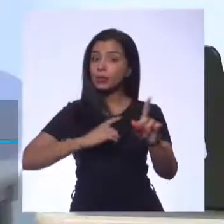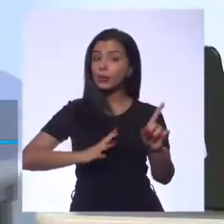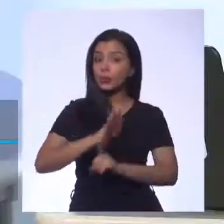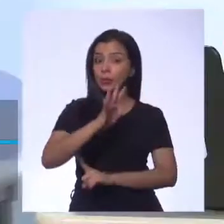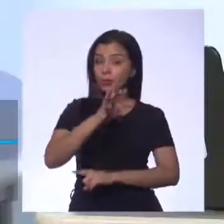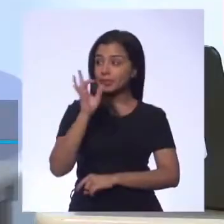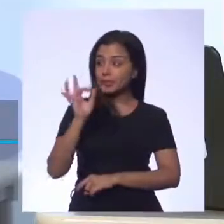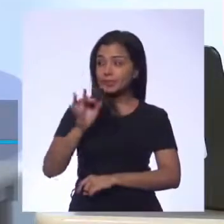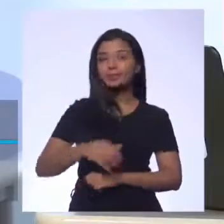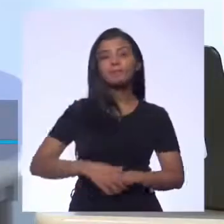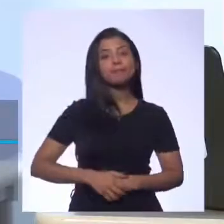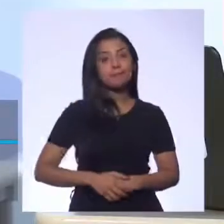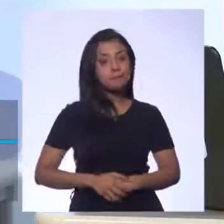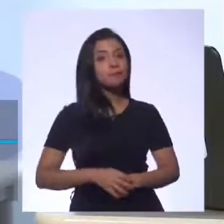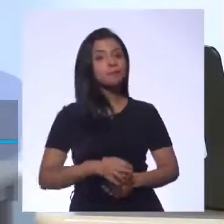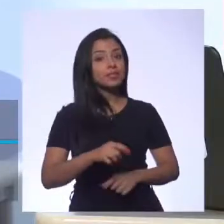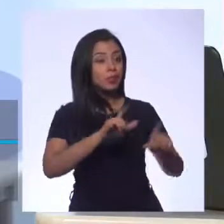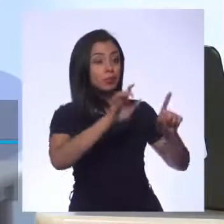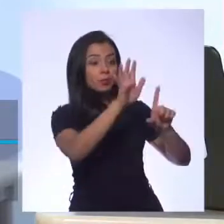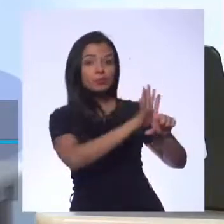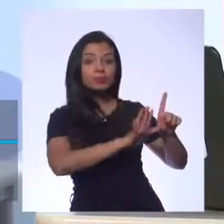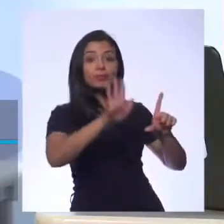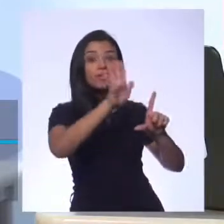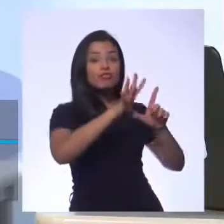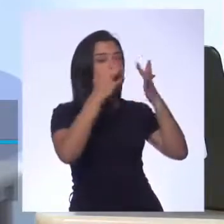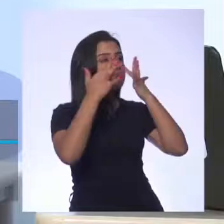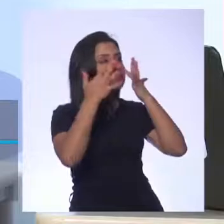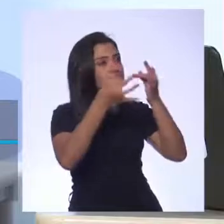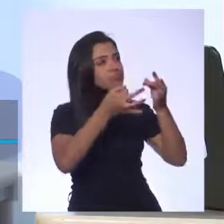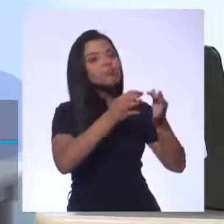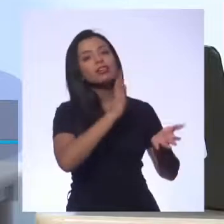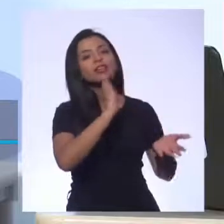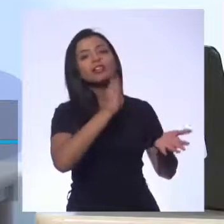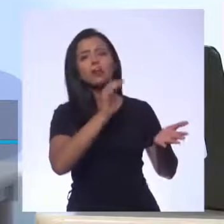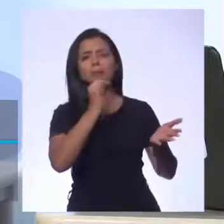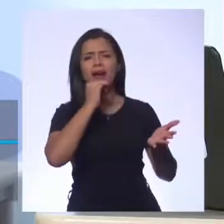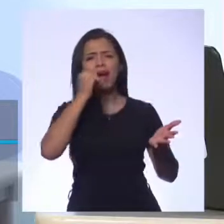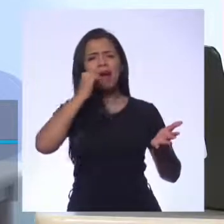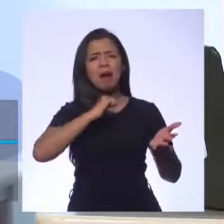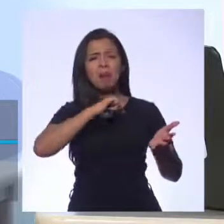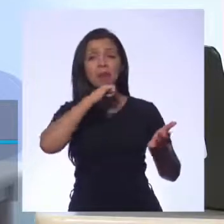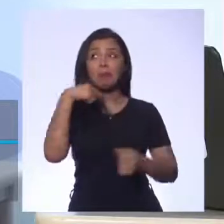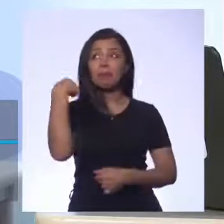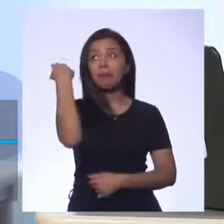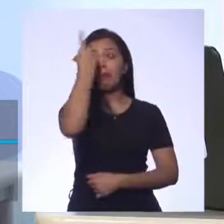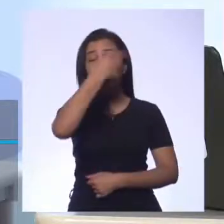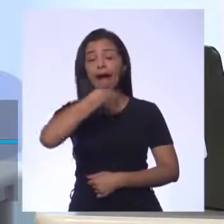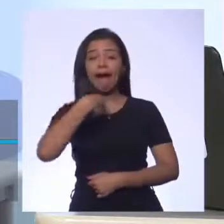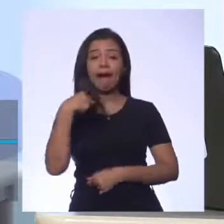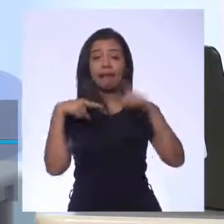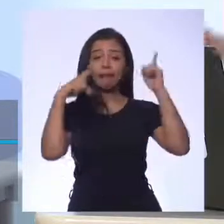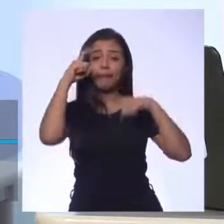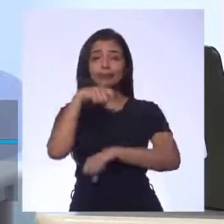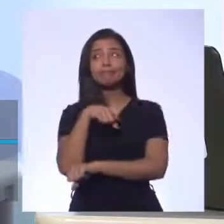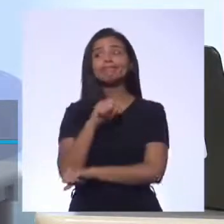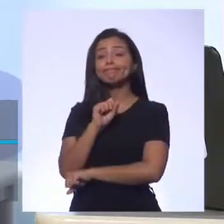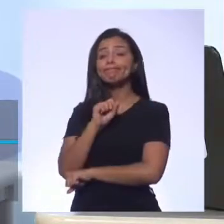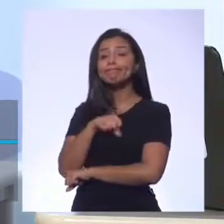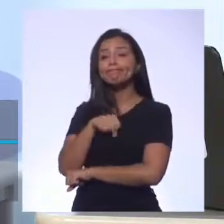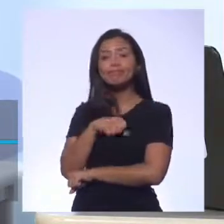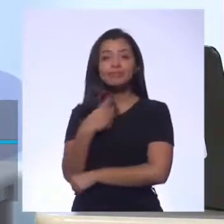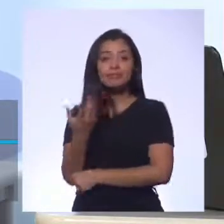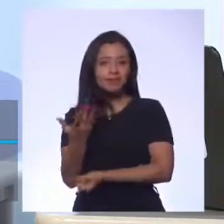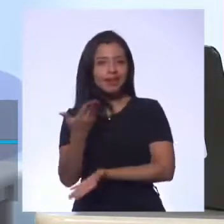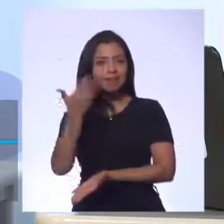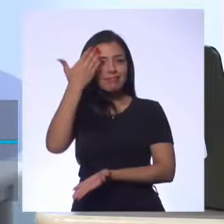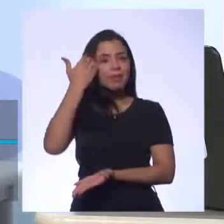o cenário ali já chama muita atenção. Então, essa mãe debochada, com aquela cara que, olha só, vem assistir, você